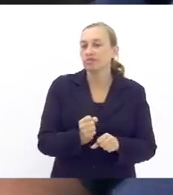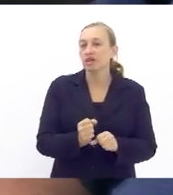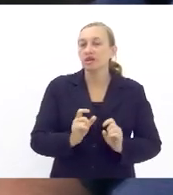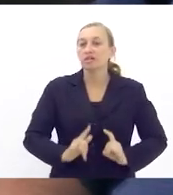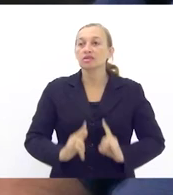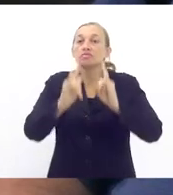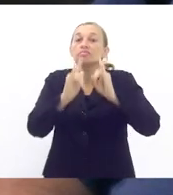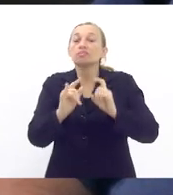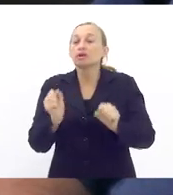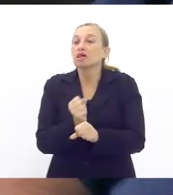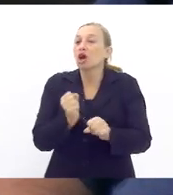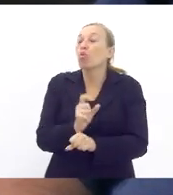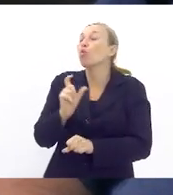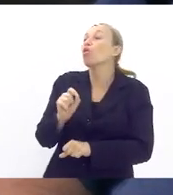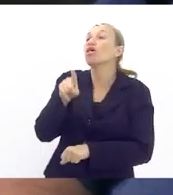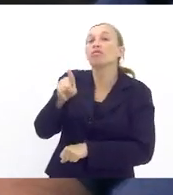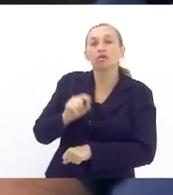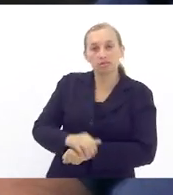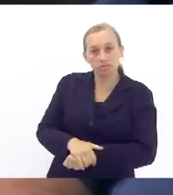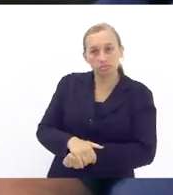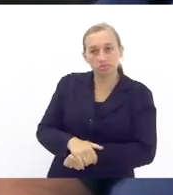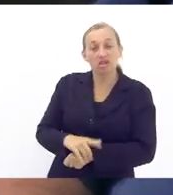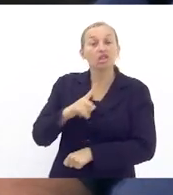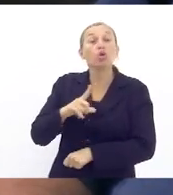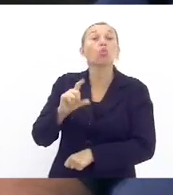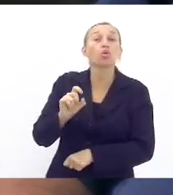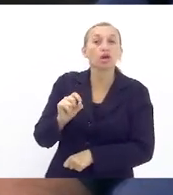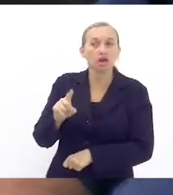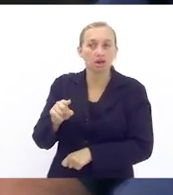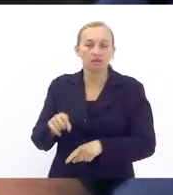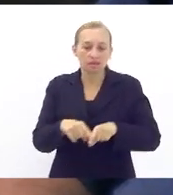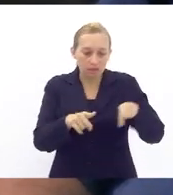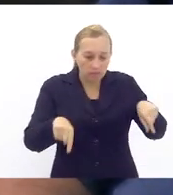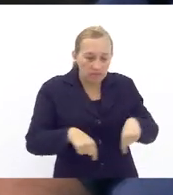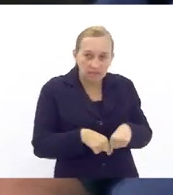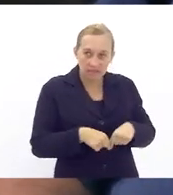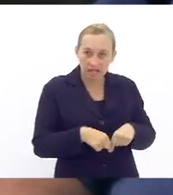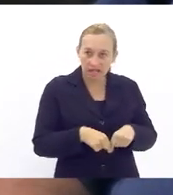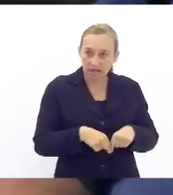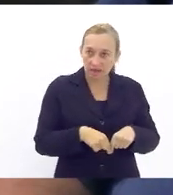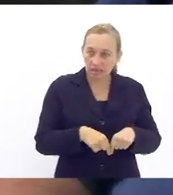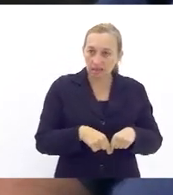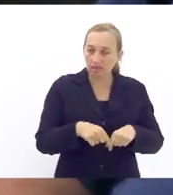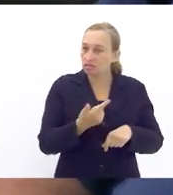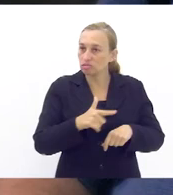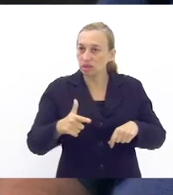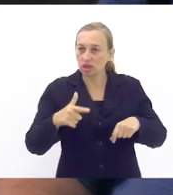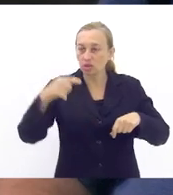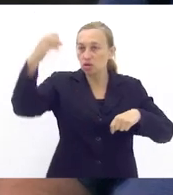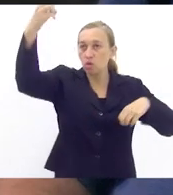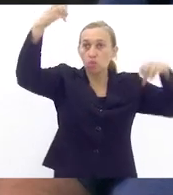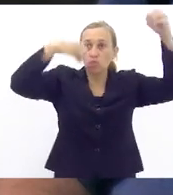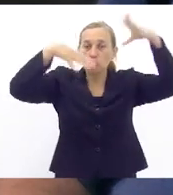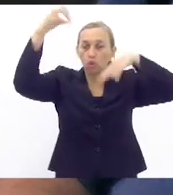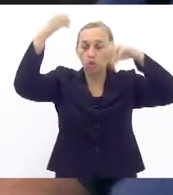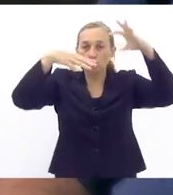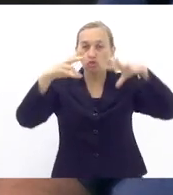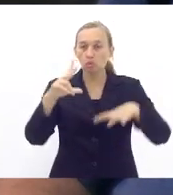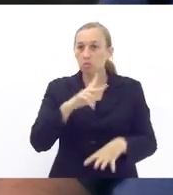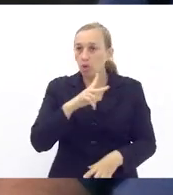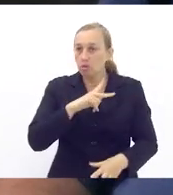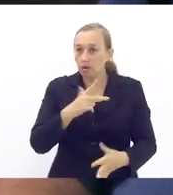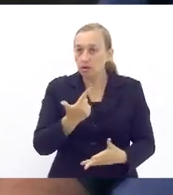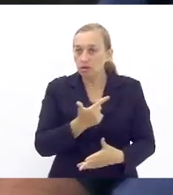vai ser construído nele o que que a gente vai ter a gente tem uma sala de caracterização que não tem iluminação própria para caracterização